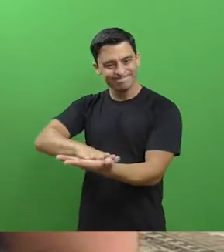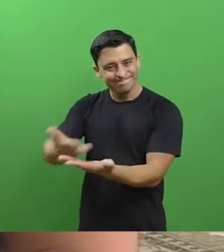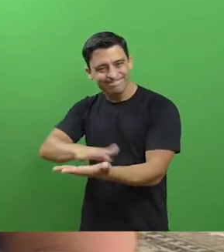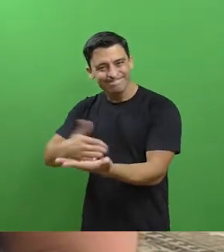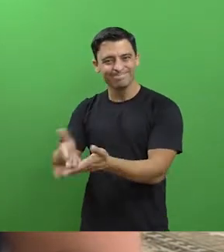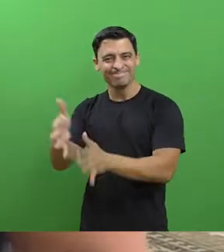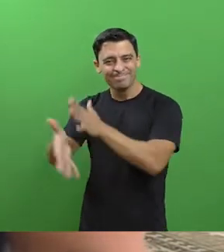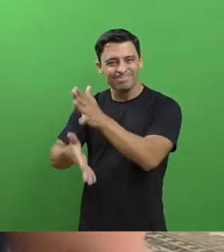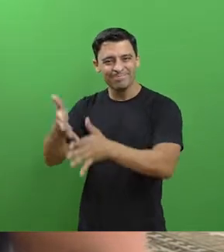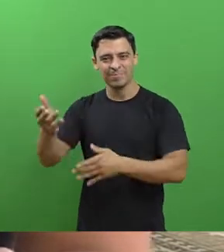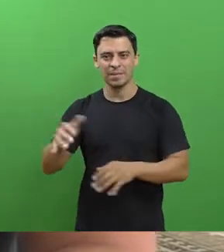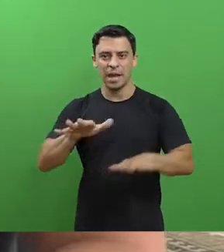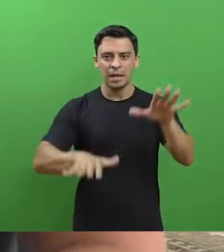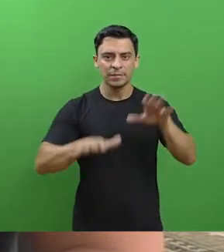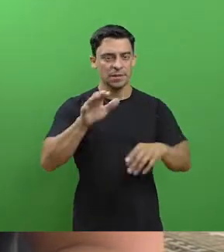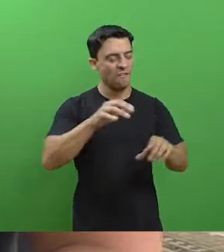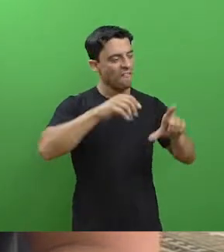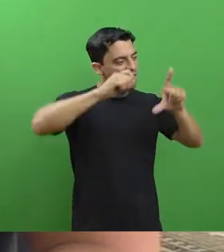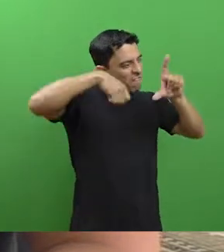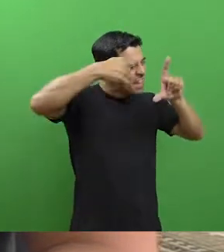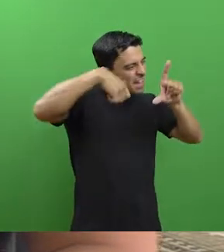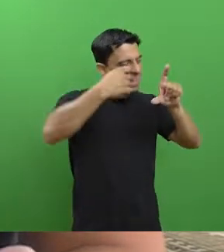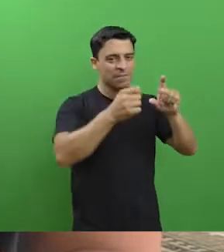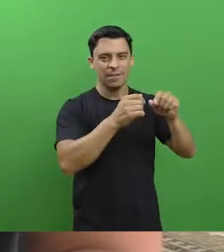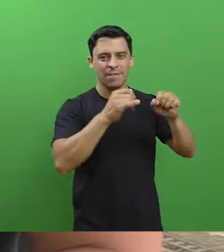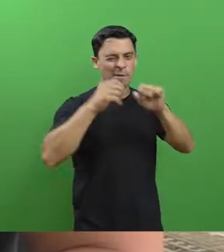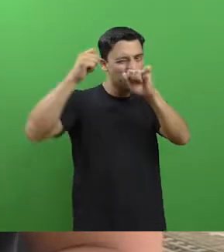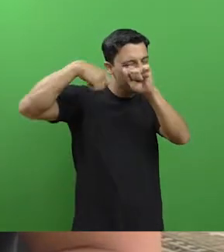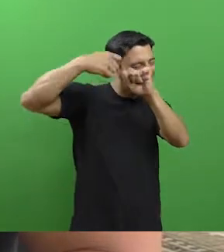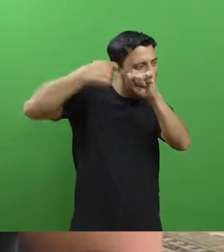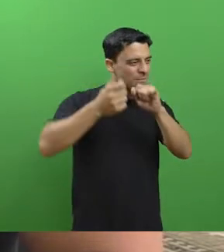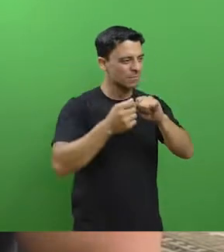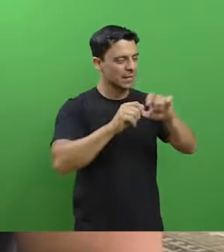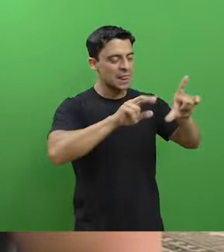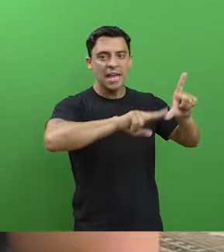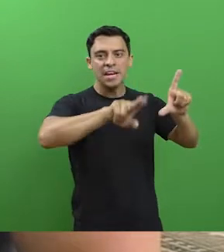vídeos, né? Às vezes tem a legenda, né? Só que a legenda é em português.